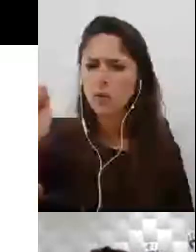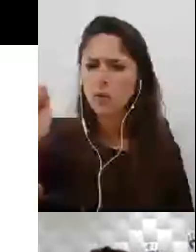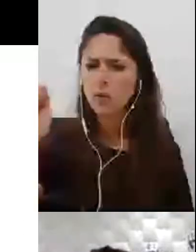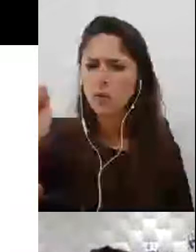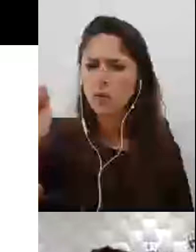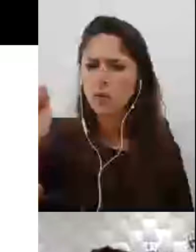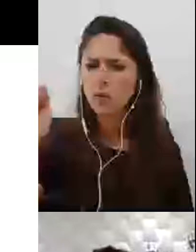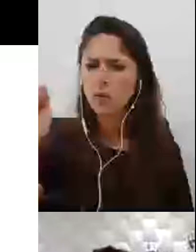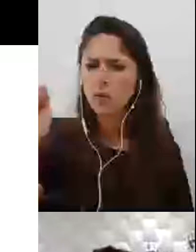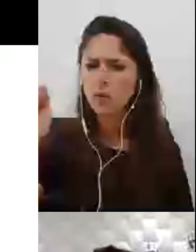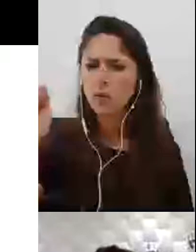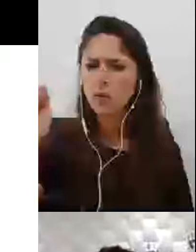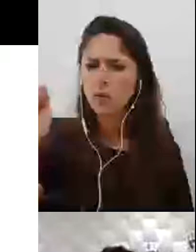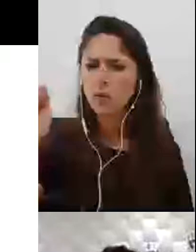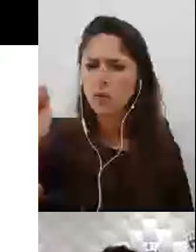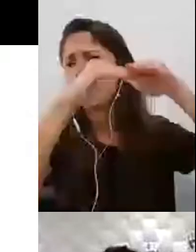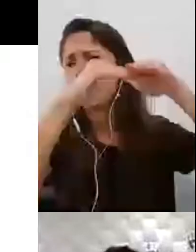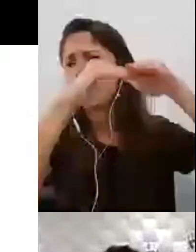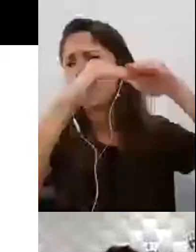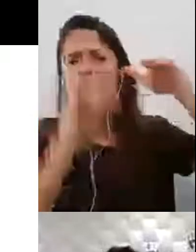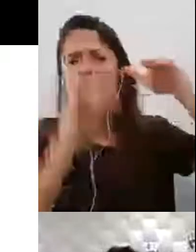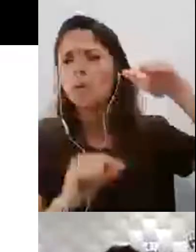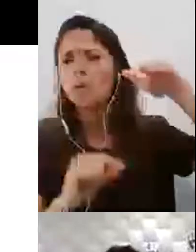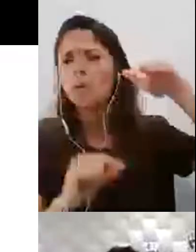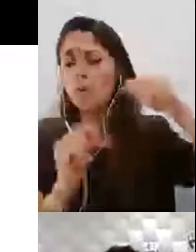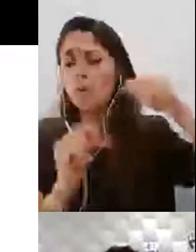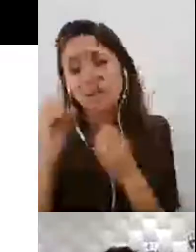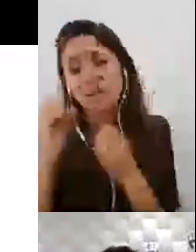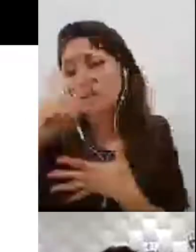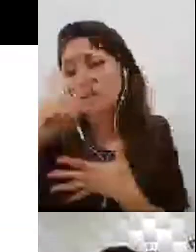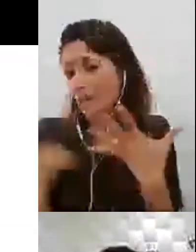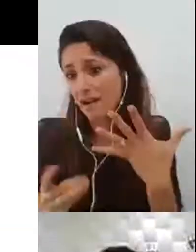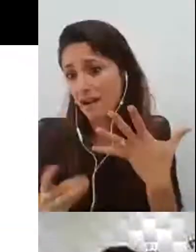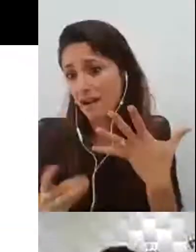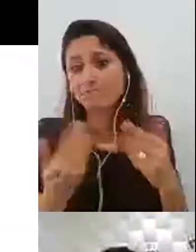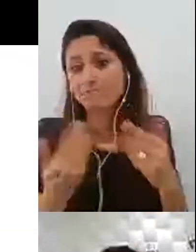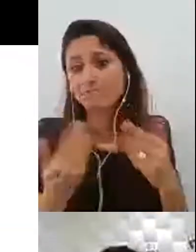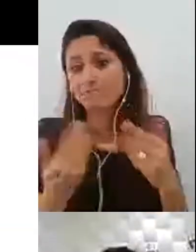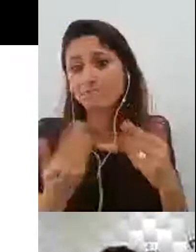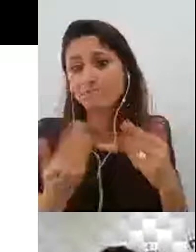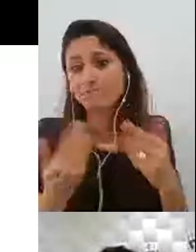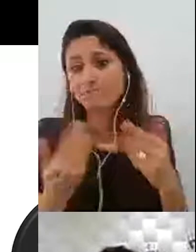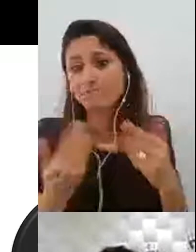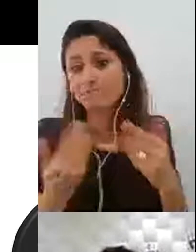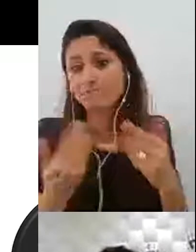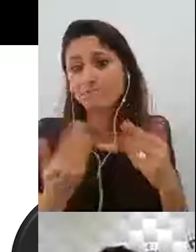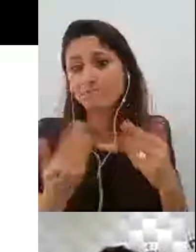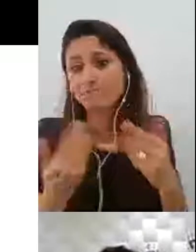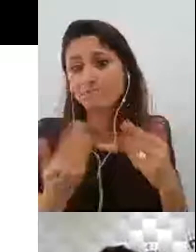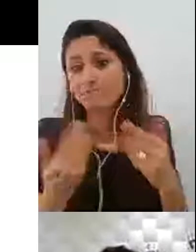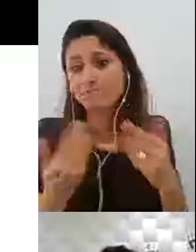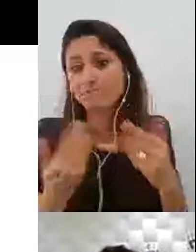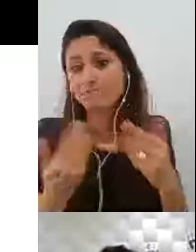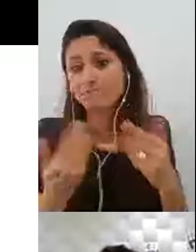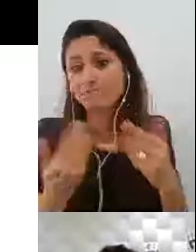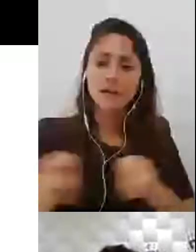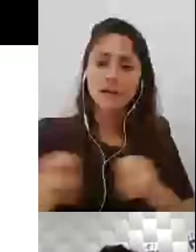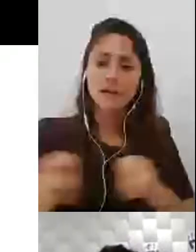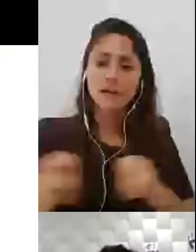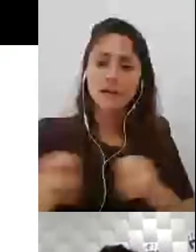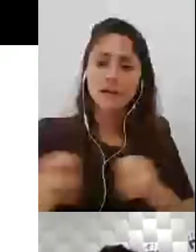utilizando esses dados como informações e indicadores ao longo de todo o processo. E, como eu falei para vocês, nós temos